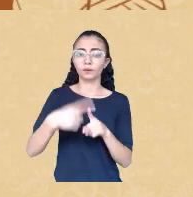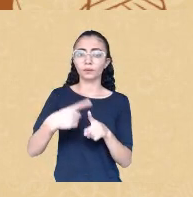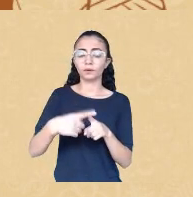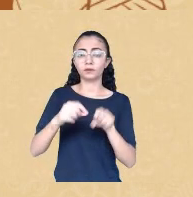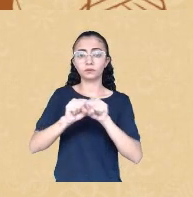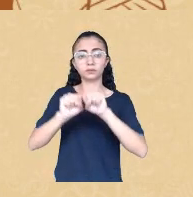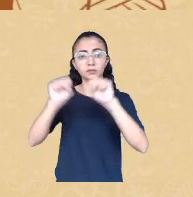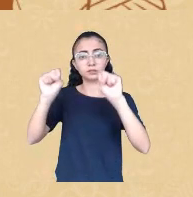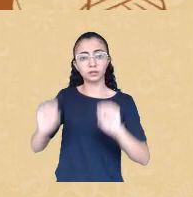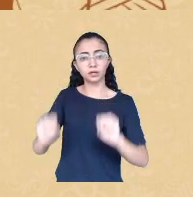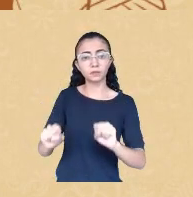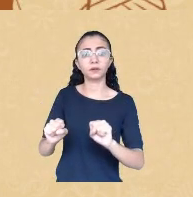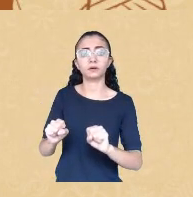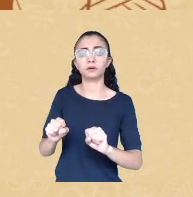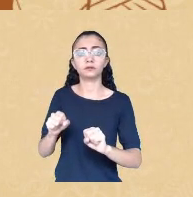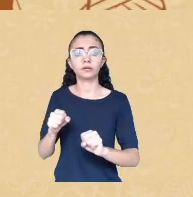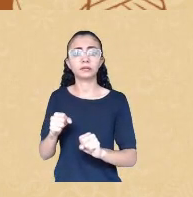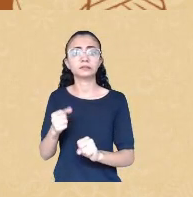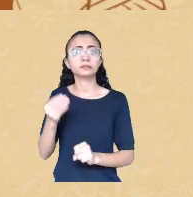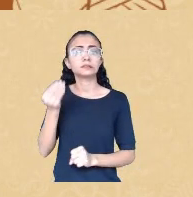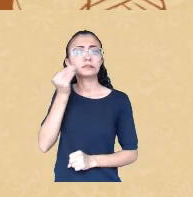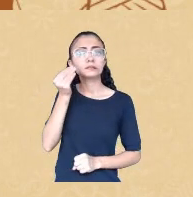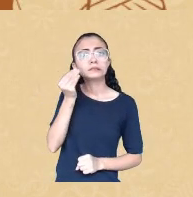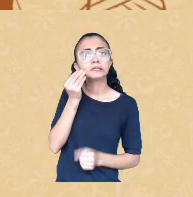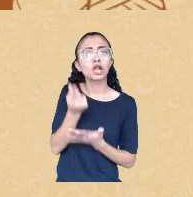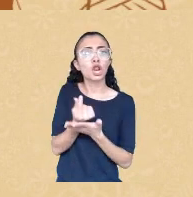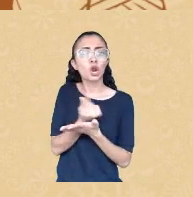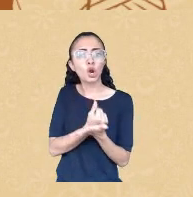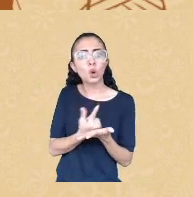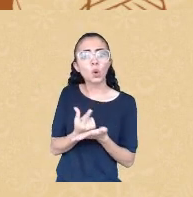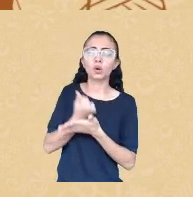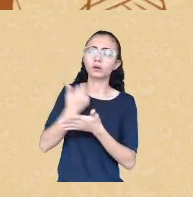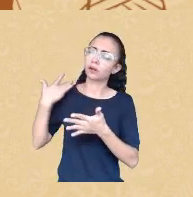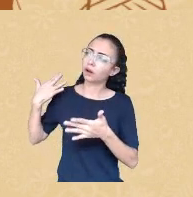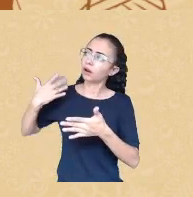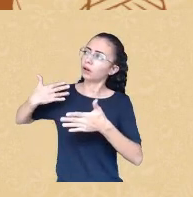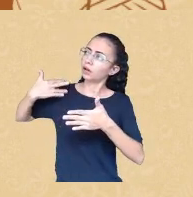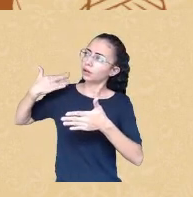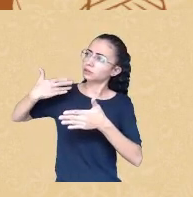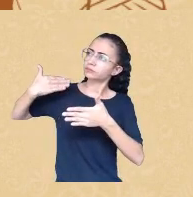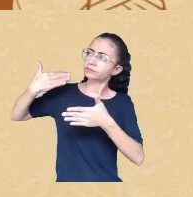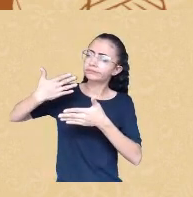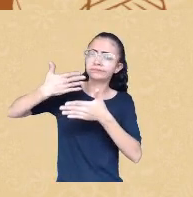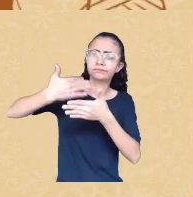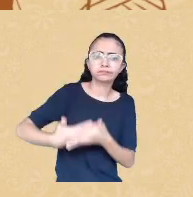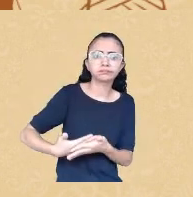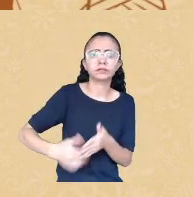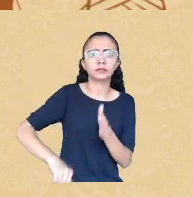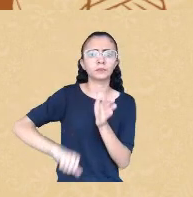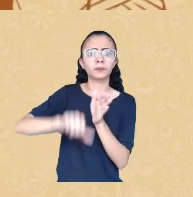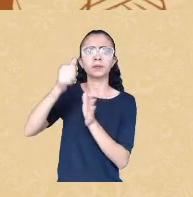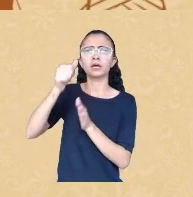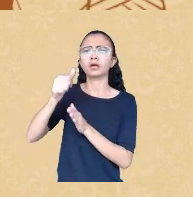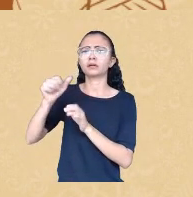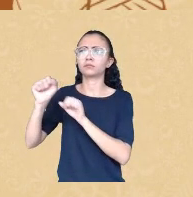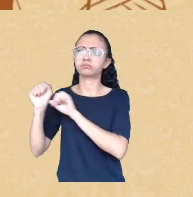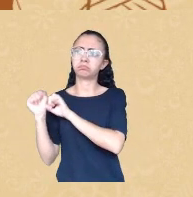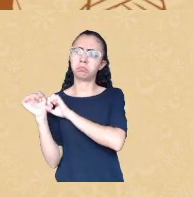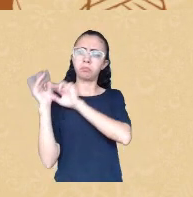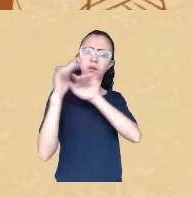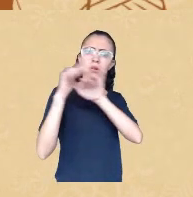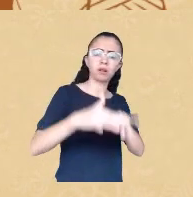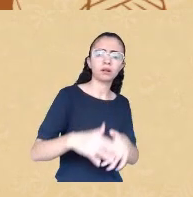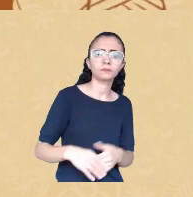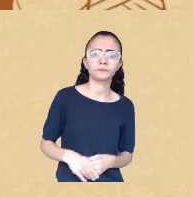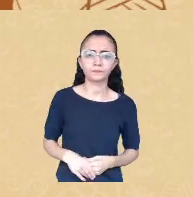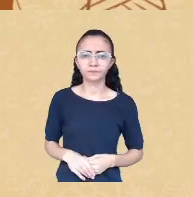desde os senhorios das capitanias hereditárias, senhores de engenho, desde as primeiras visitações da Inquisição,